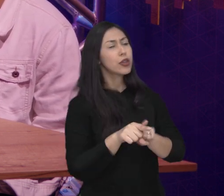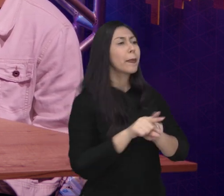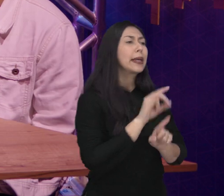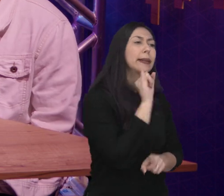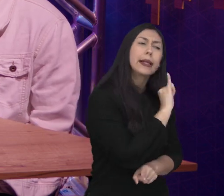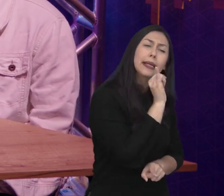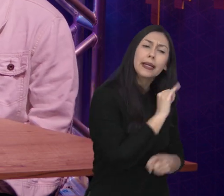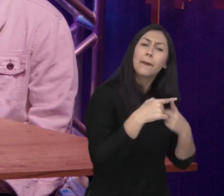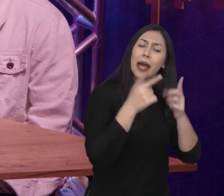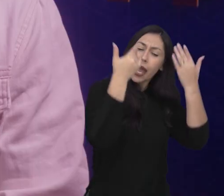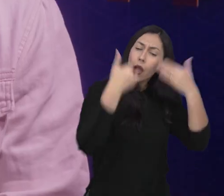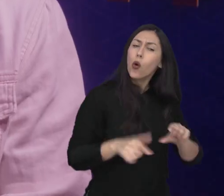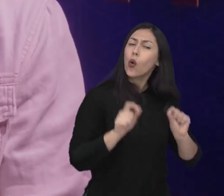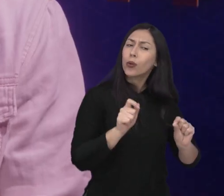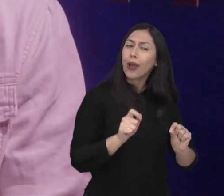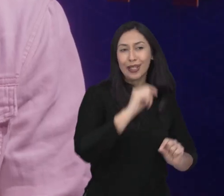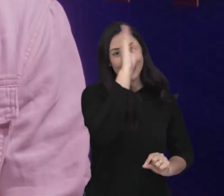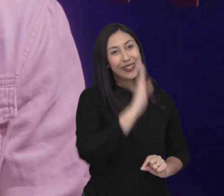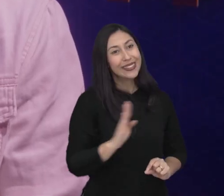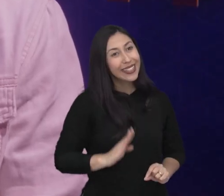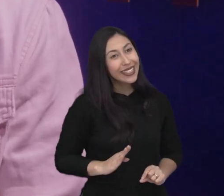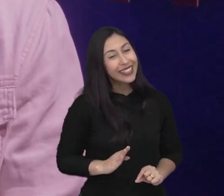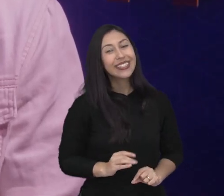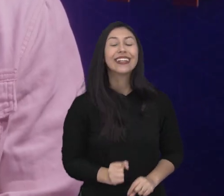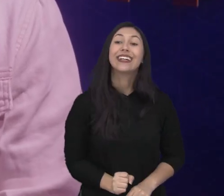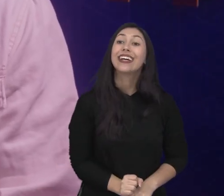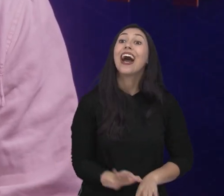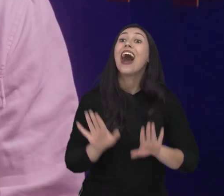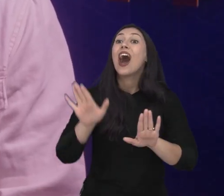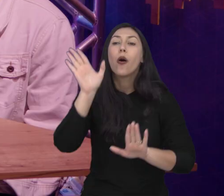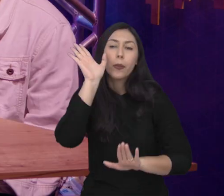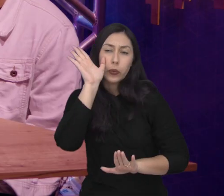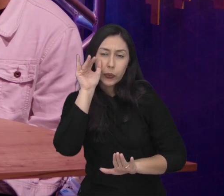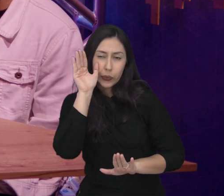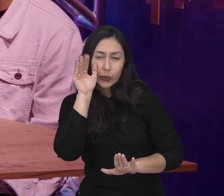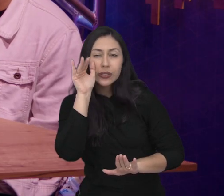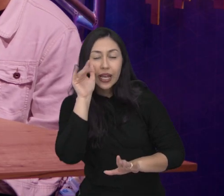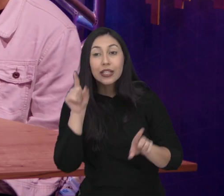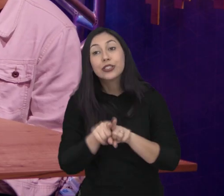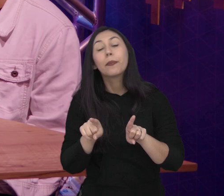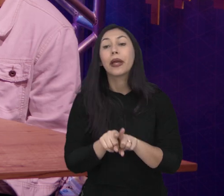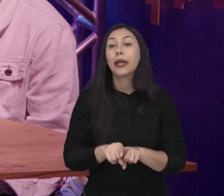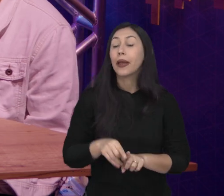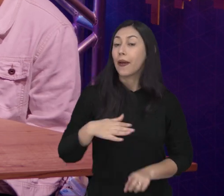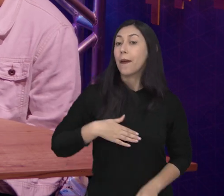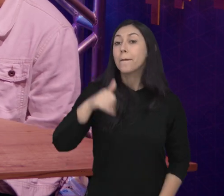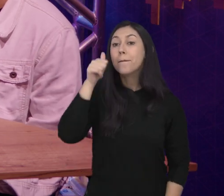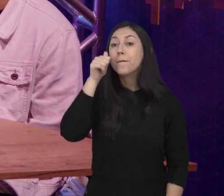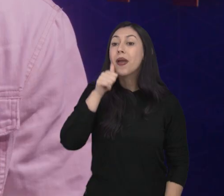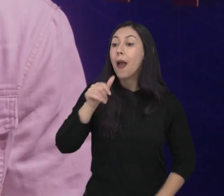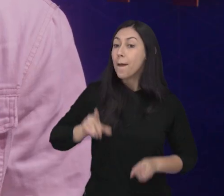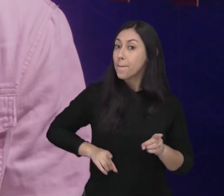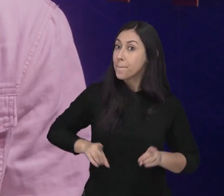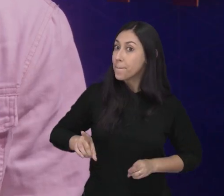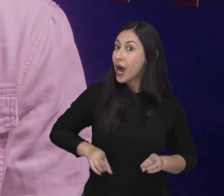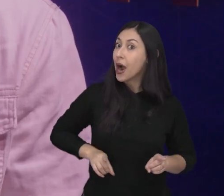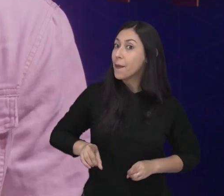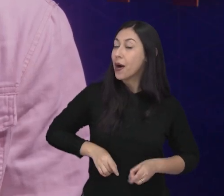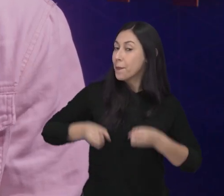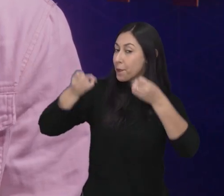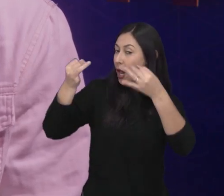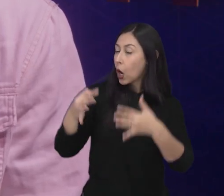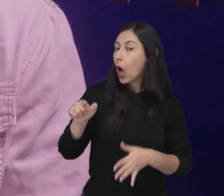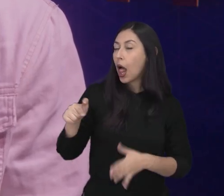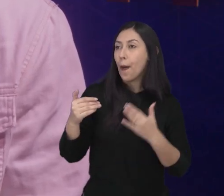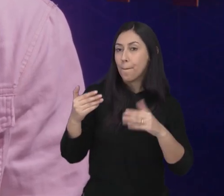Sou brasileira, né? Inclusive, Vicky, uma curiosidade que a minha prima me contou. Minha prima mora